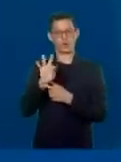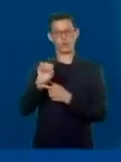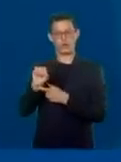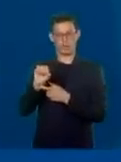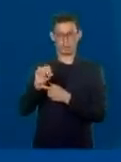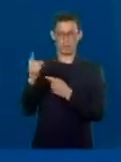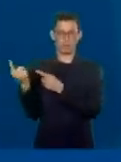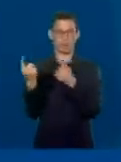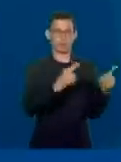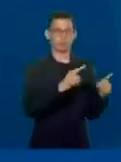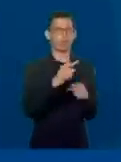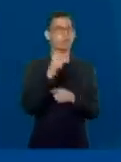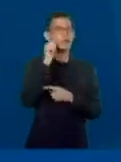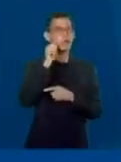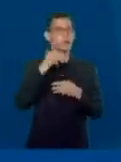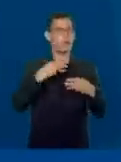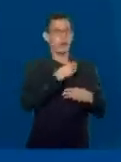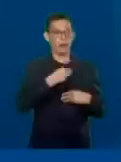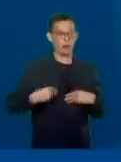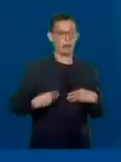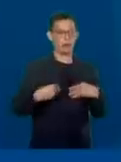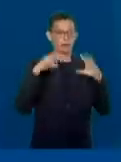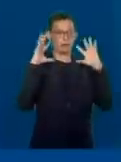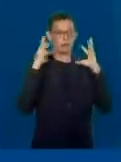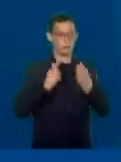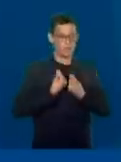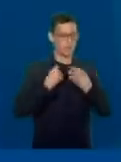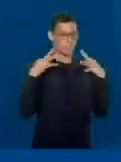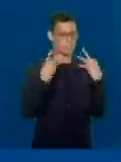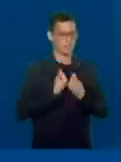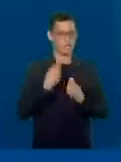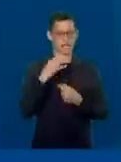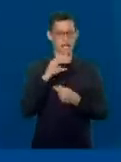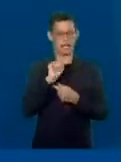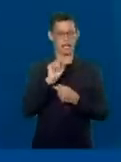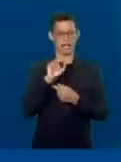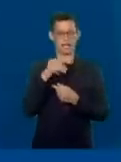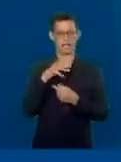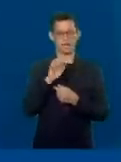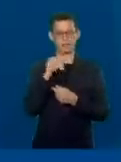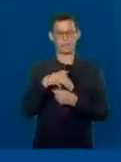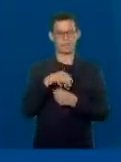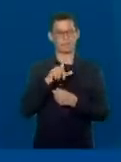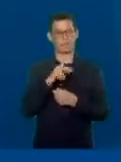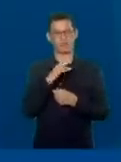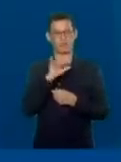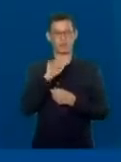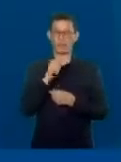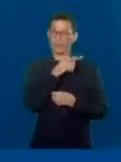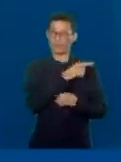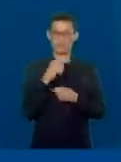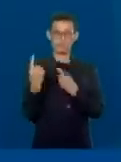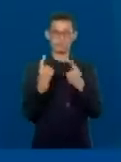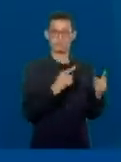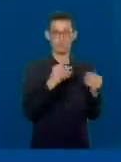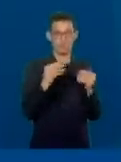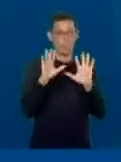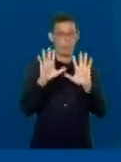Carmen Lúcia. Nenhuma mulher deve ser tratada dessa maneira. Agora, deixo claro, a